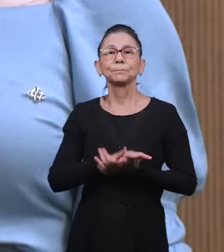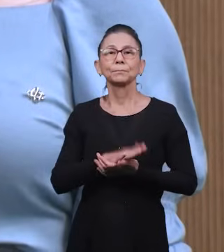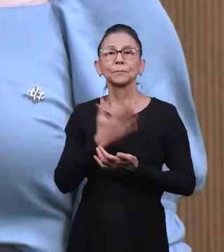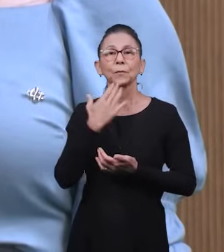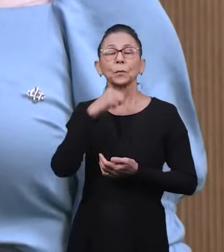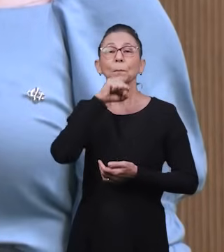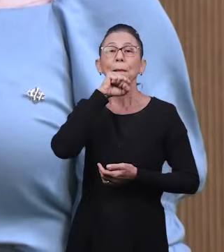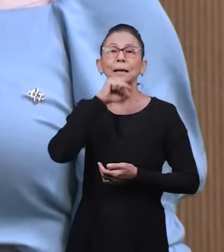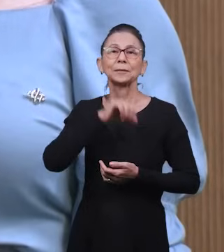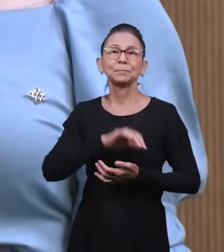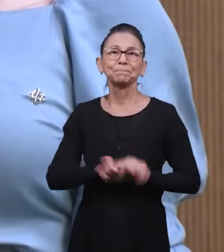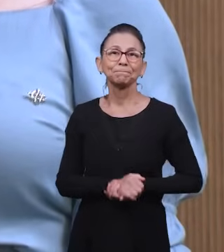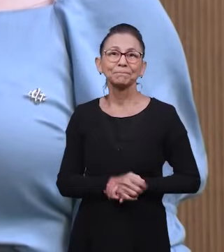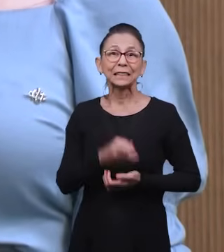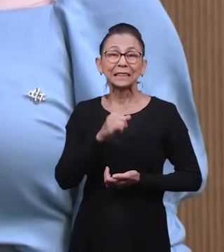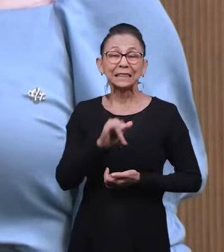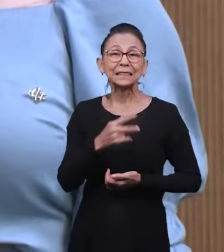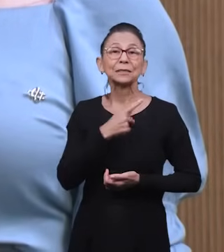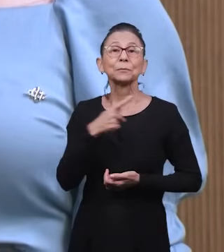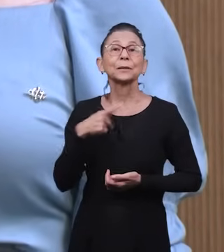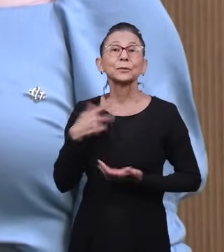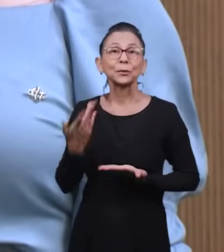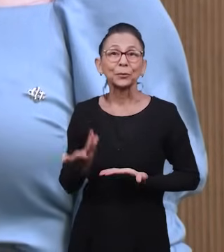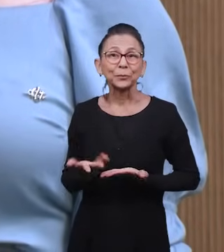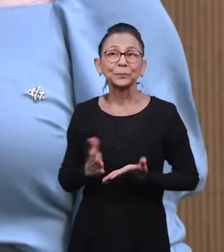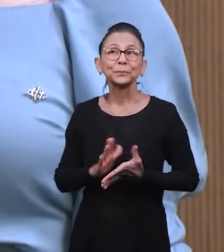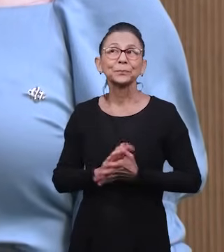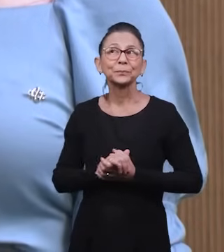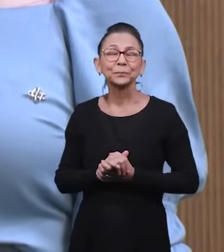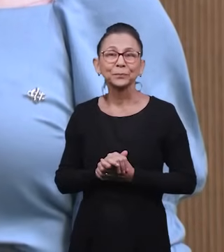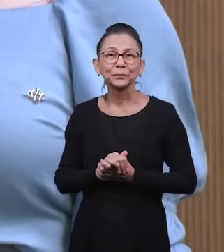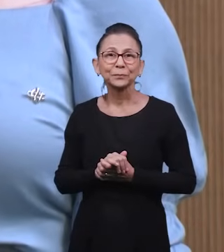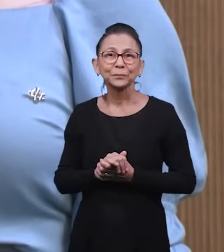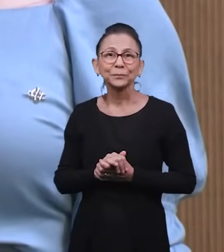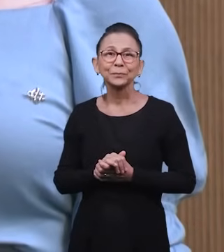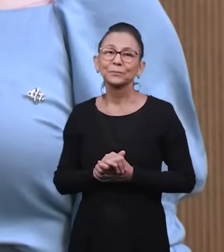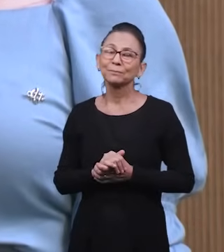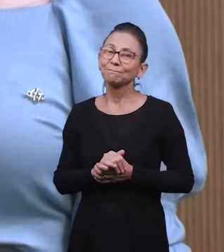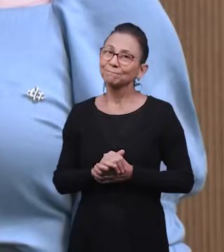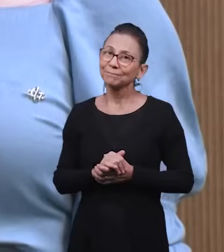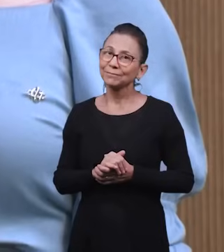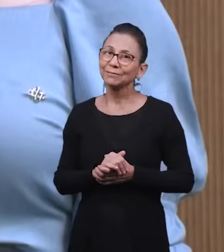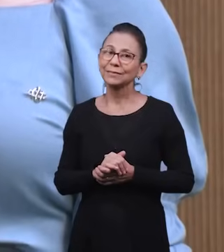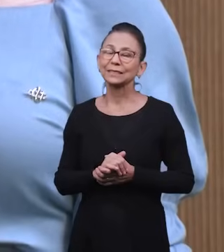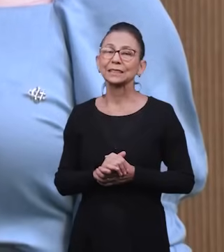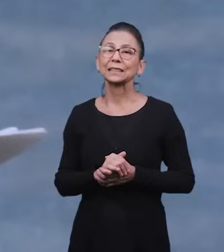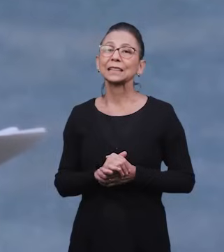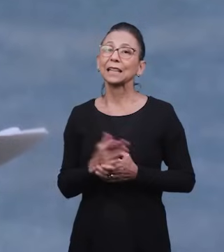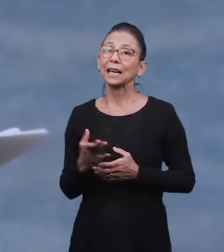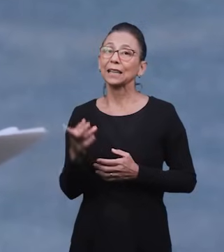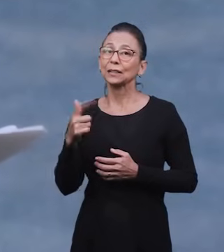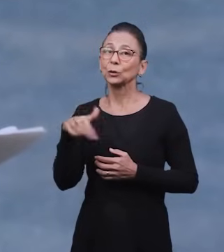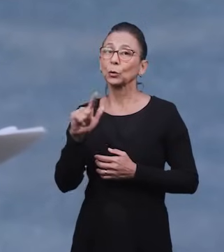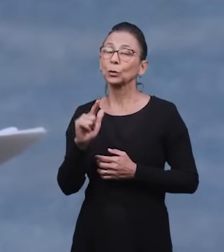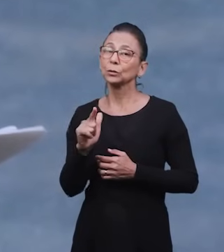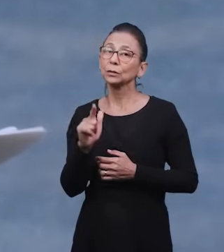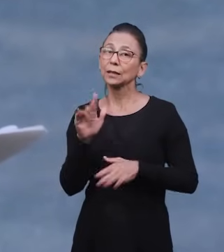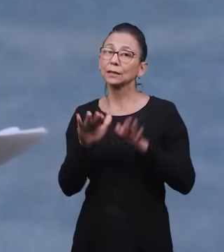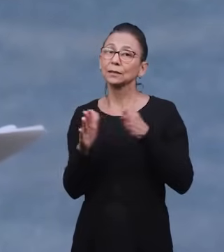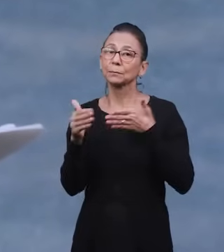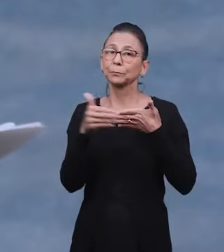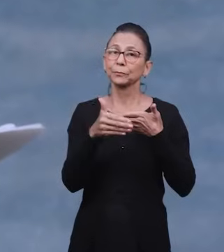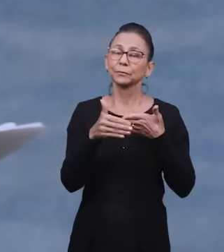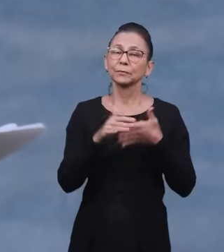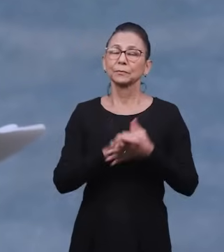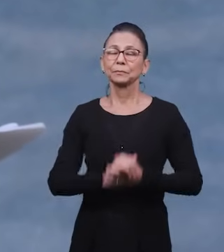E se é um pastor? Olha só o efeito que ele faz. É triste. Agora, nós temos exemplos